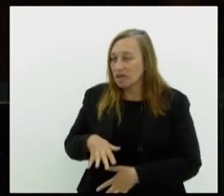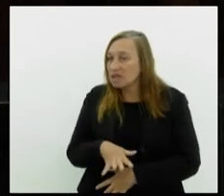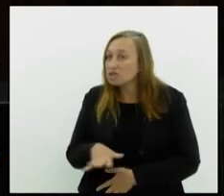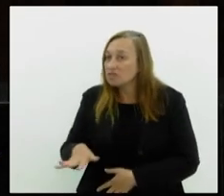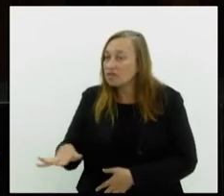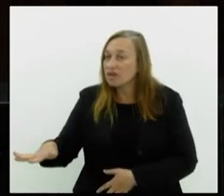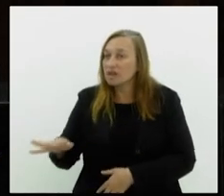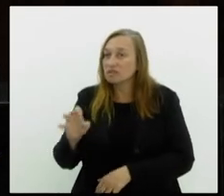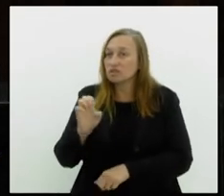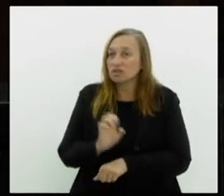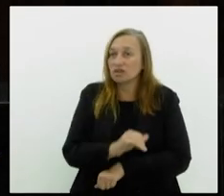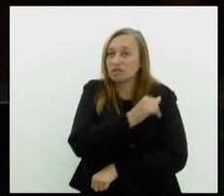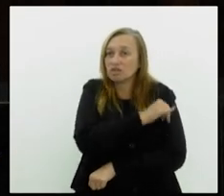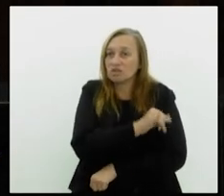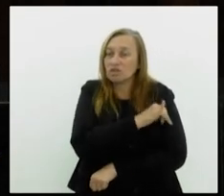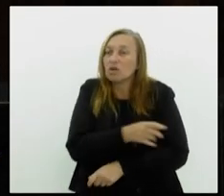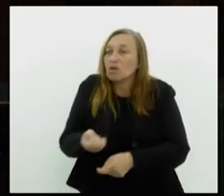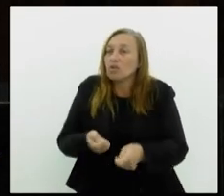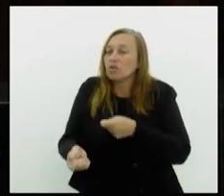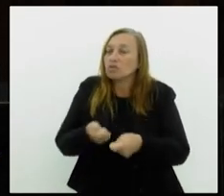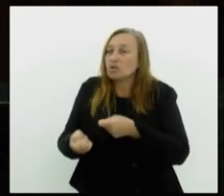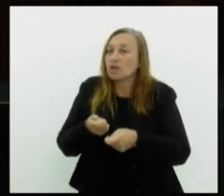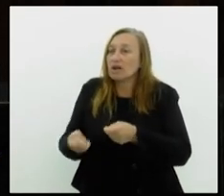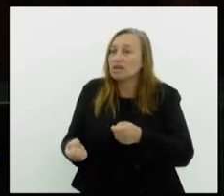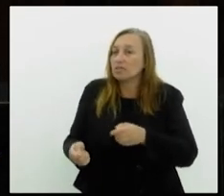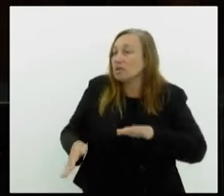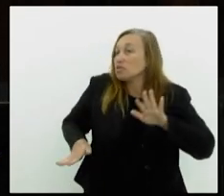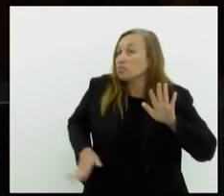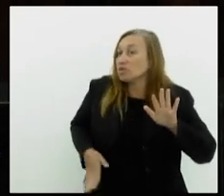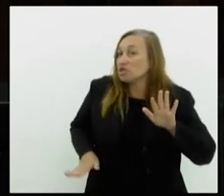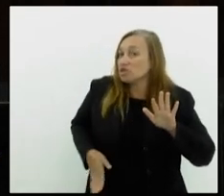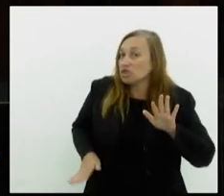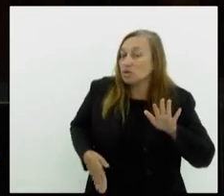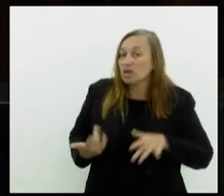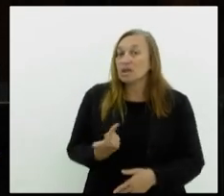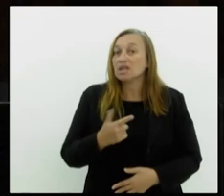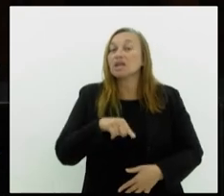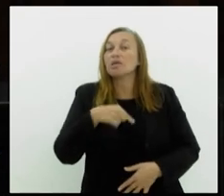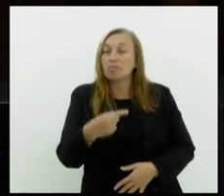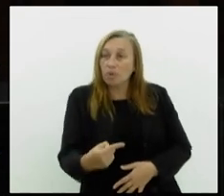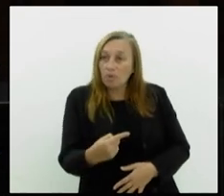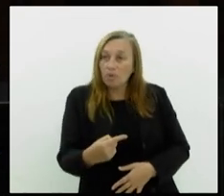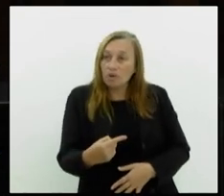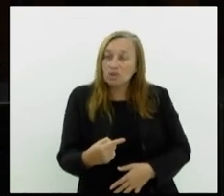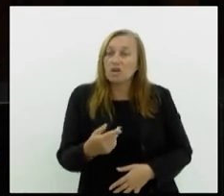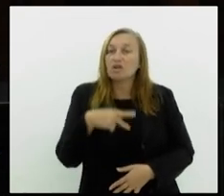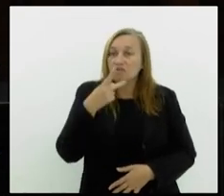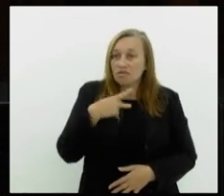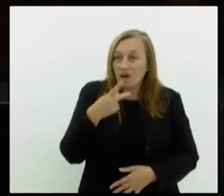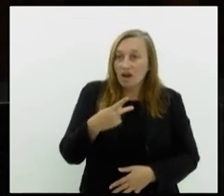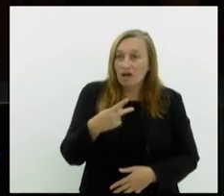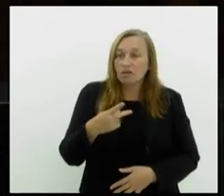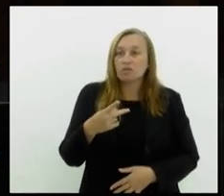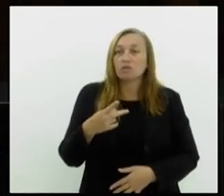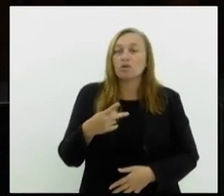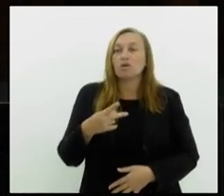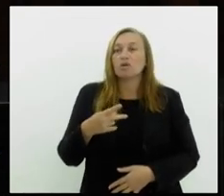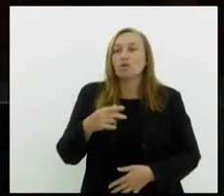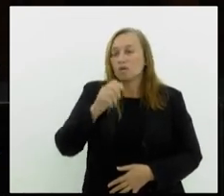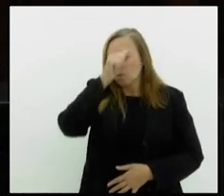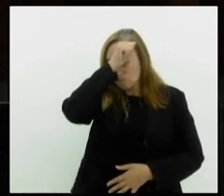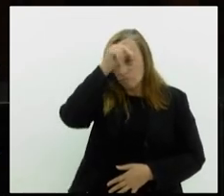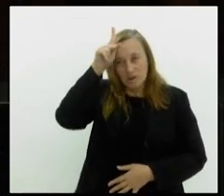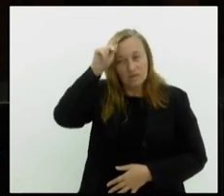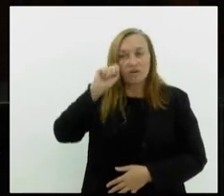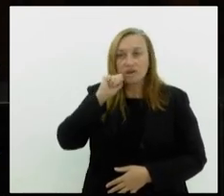fossem dominadas por essas facções criminosas. Logo em seguida, e aí novamente eu cito o senhor Eduardo Paes, que teve